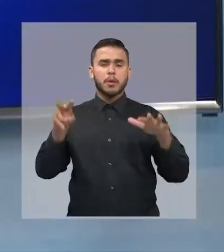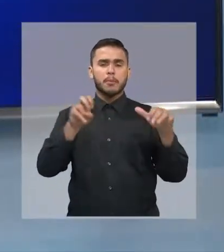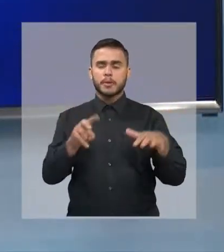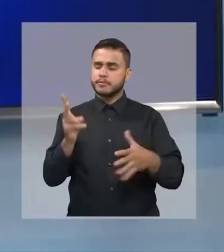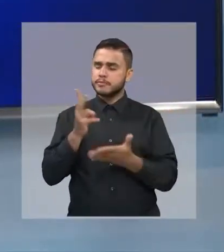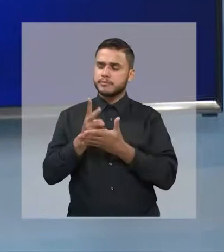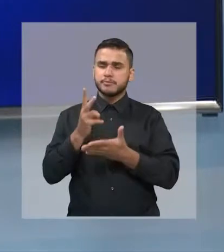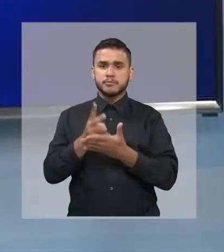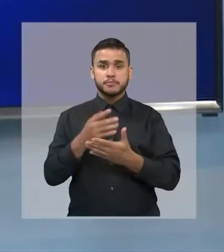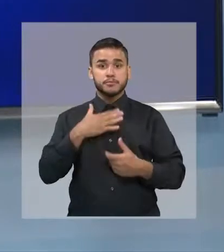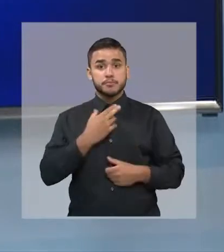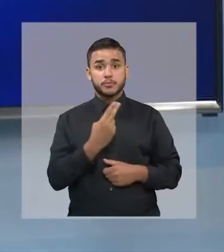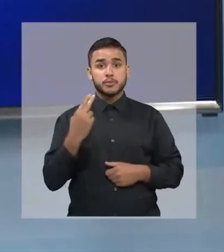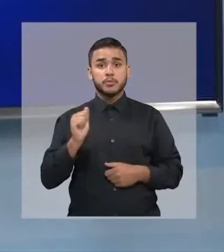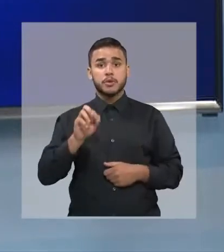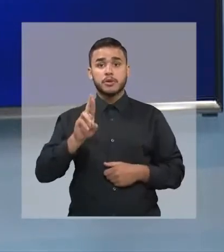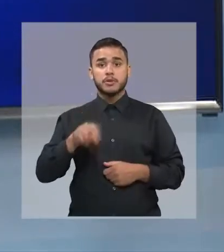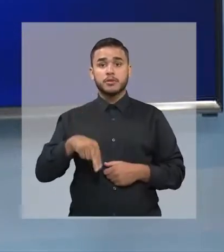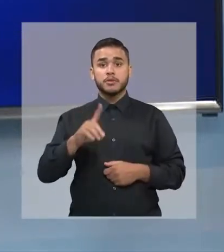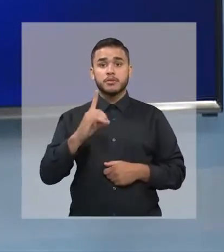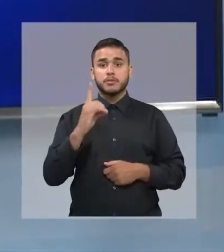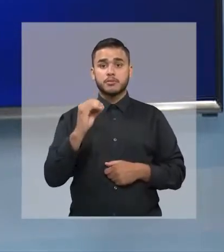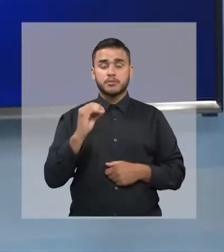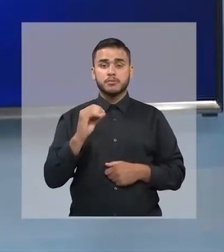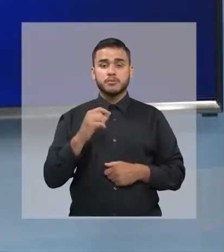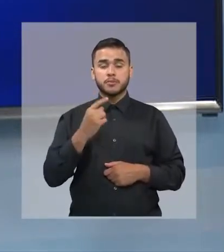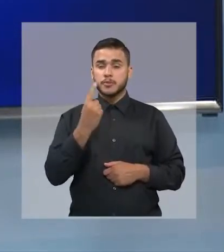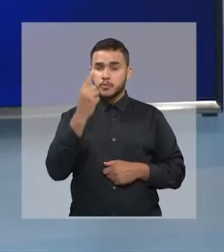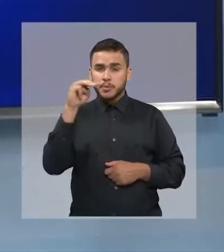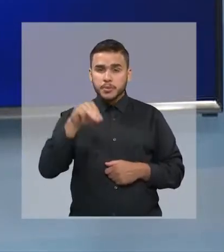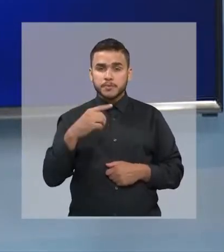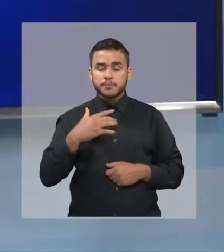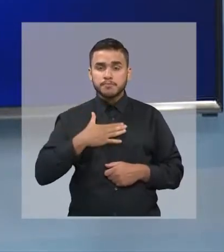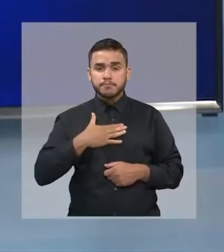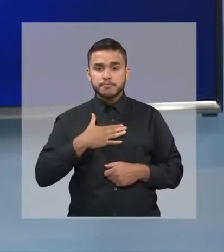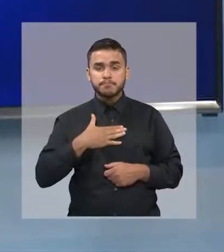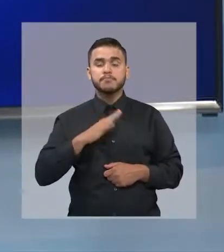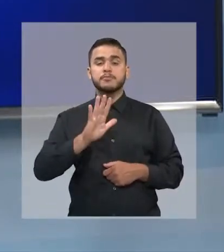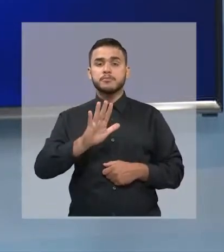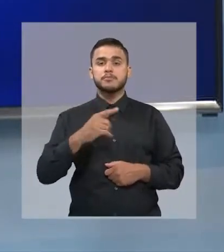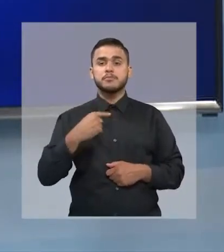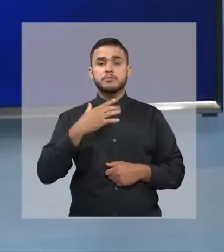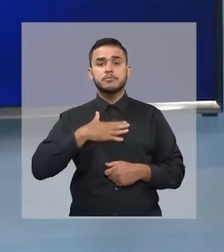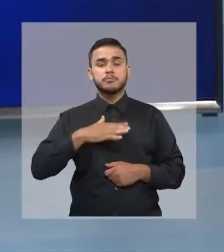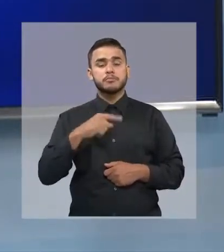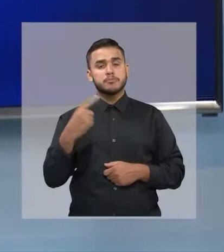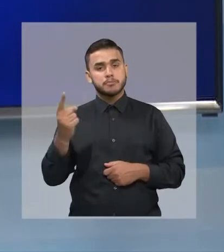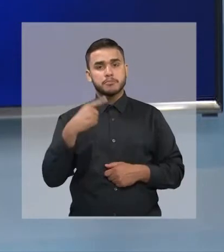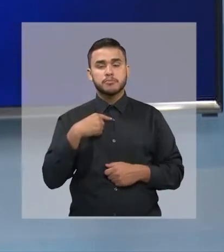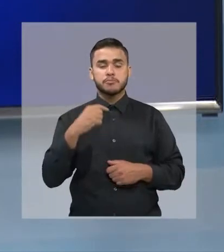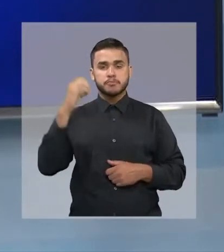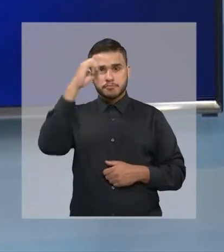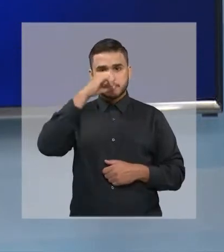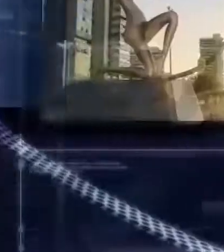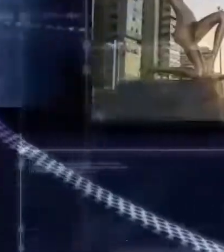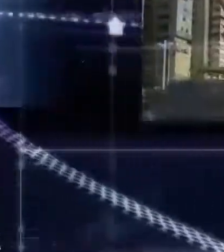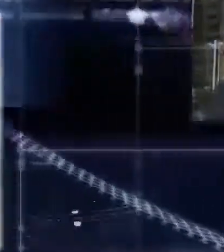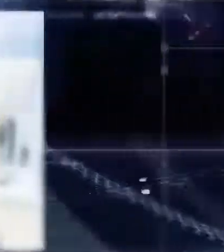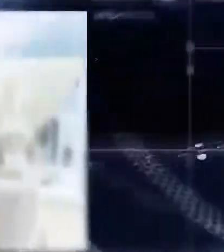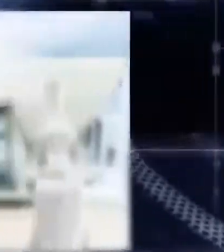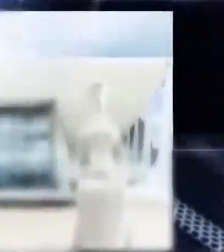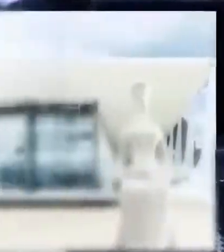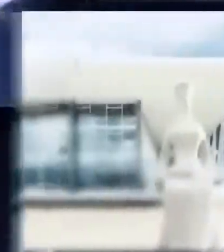sou Arnaldo Santos, peço a você, assinante, apenas um minuto para um rápido intervalo e já voltamos com Observatório.